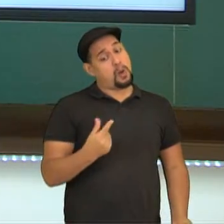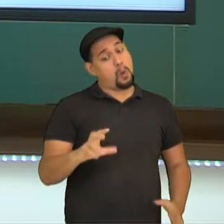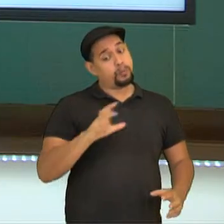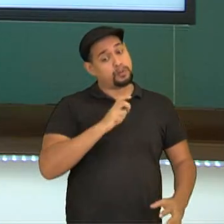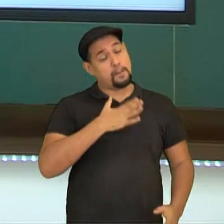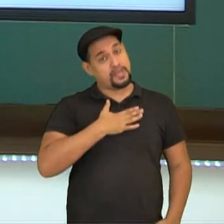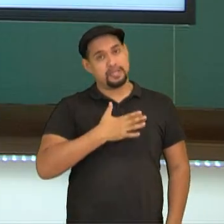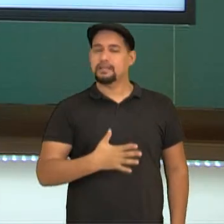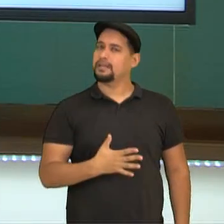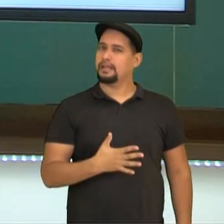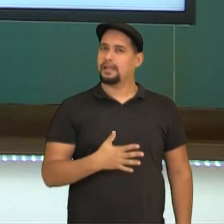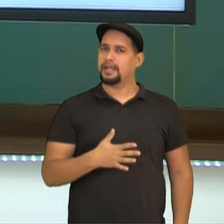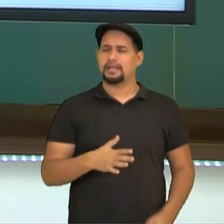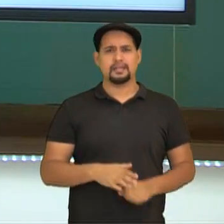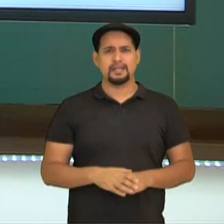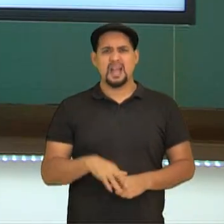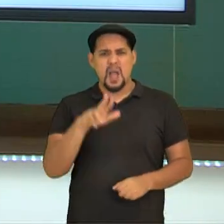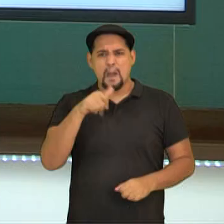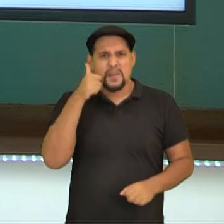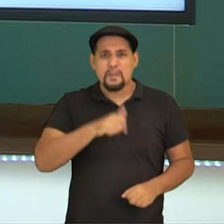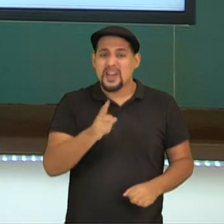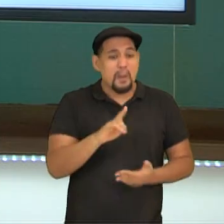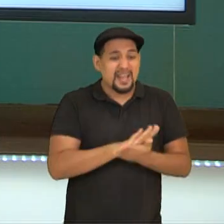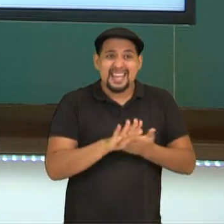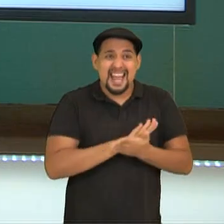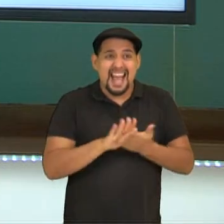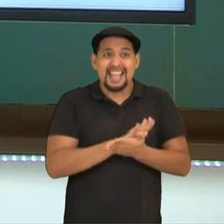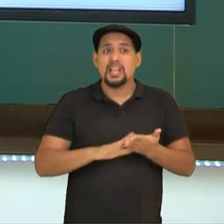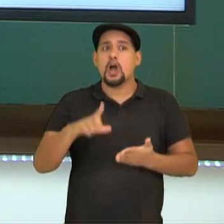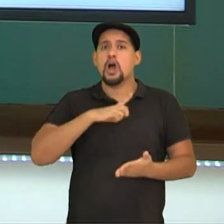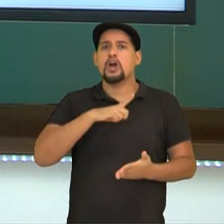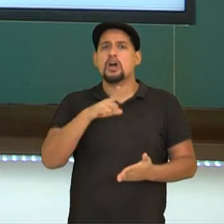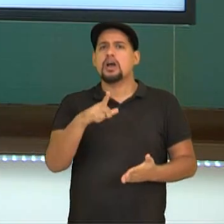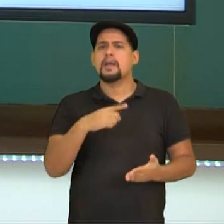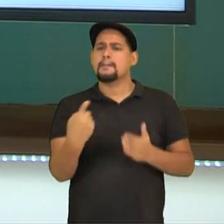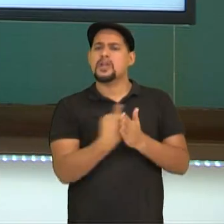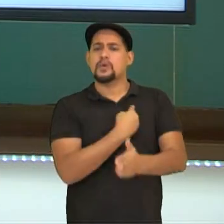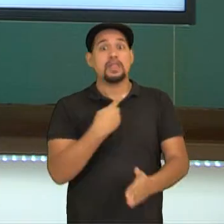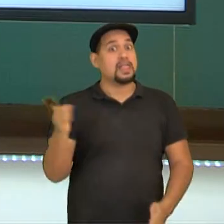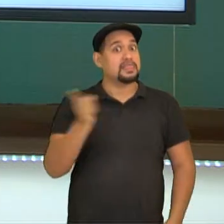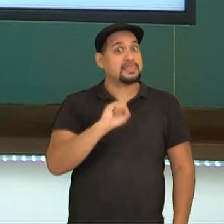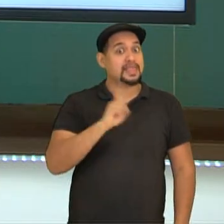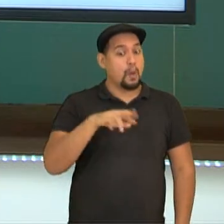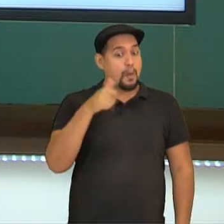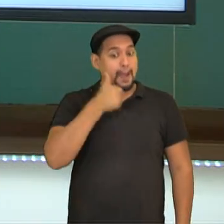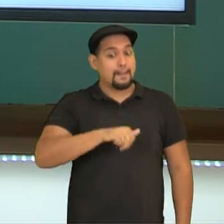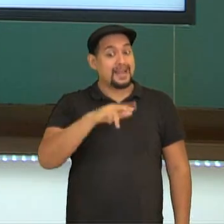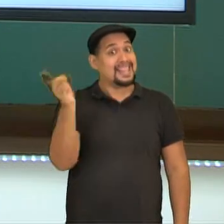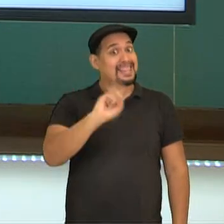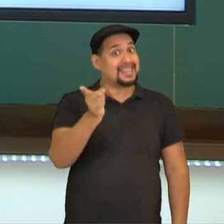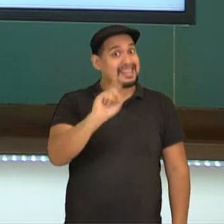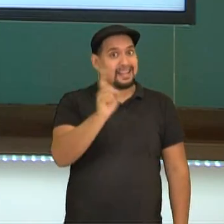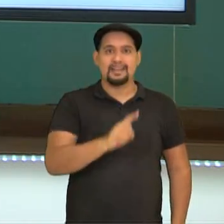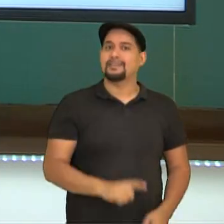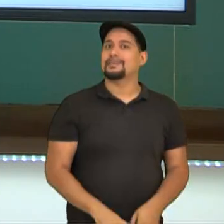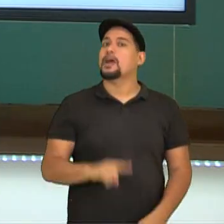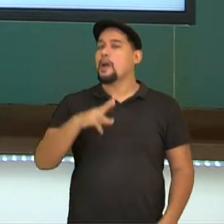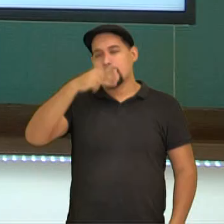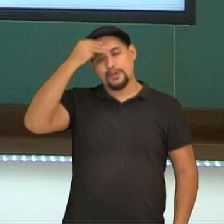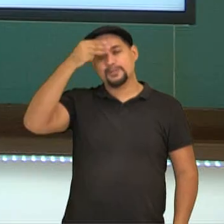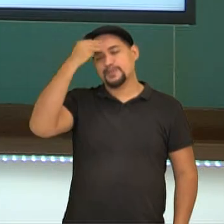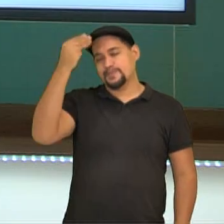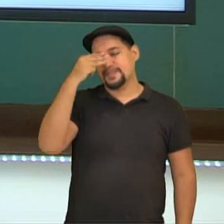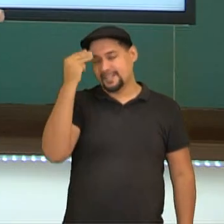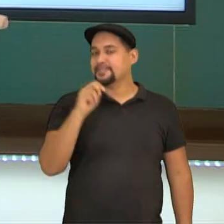ó. Ele falou que para a irmã não é para deixar nada, olha. Ele pergunta para minha irmã, não. Ao meu sobrinho.